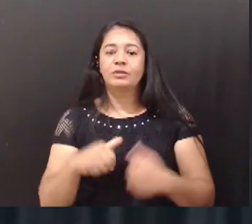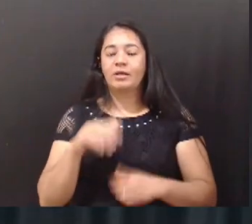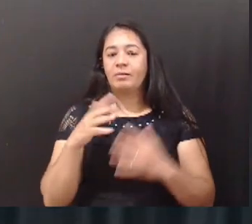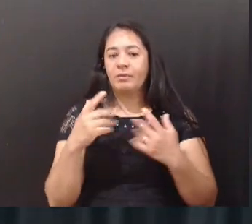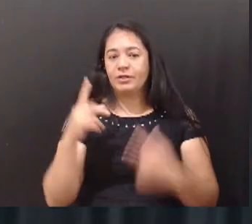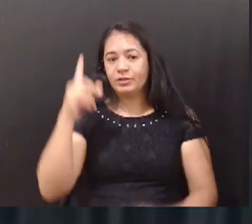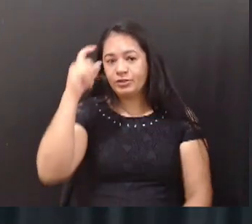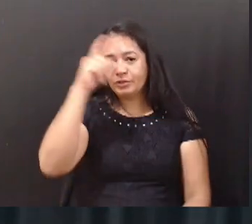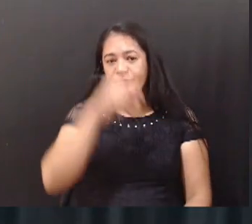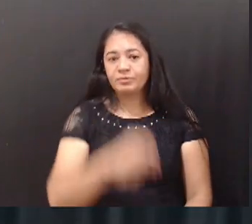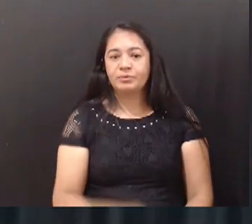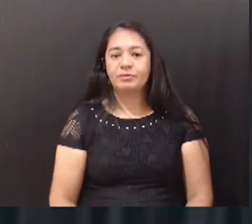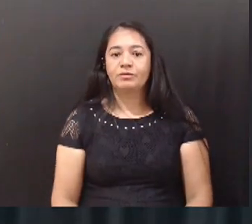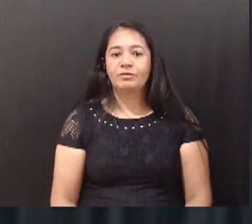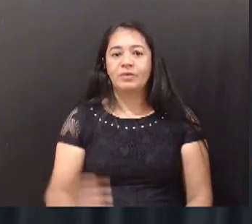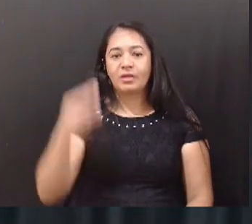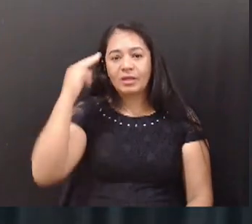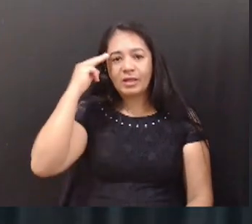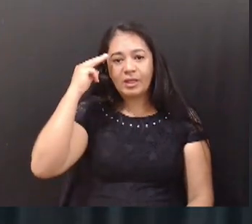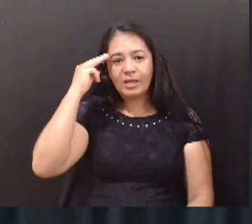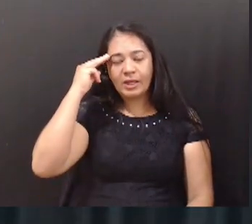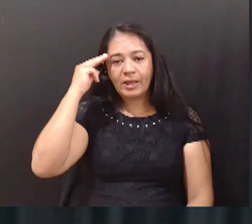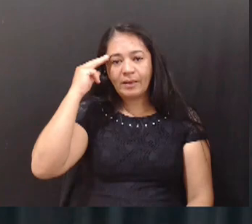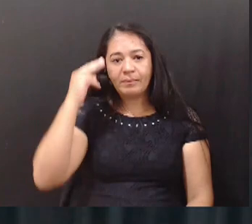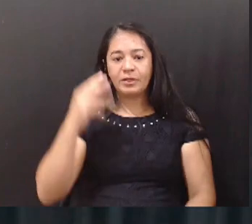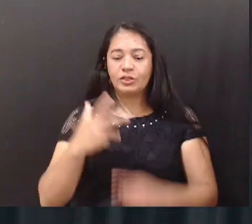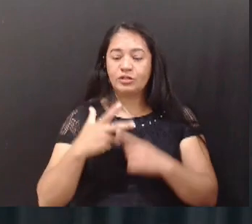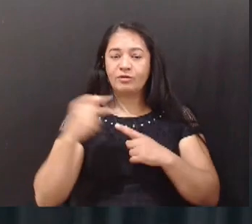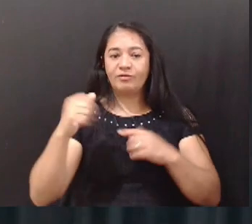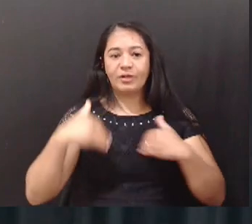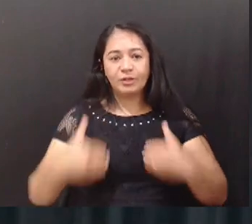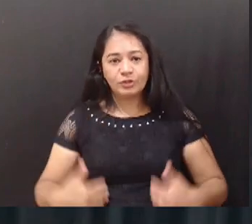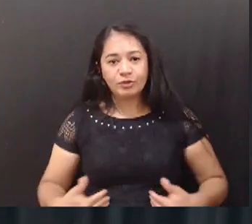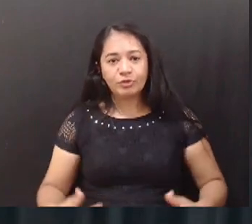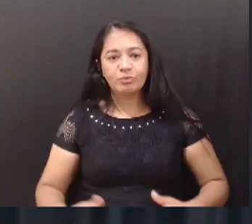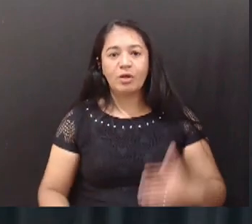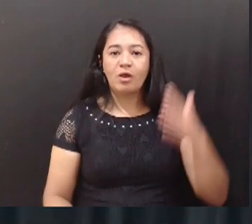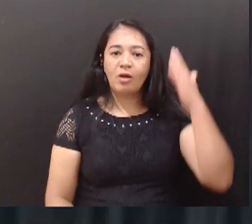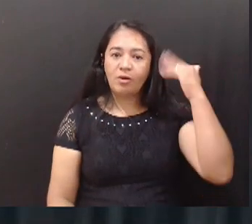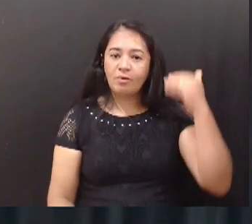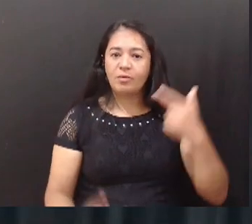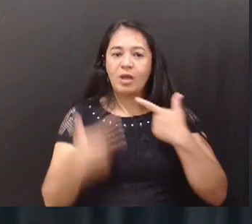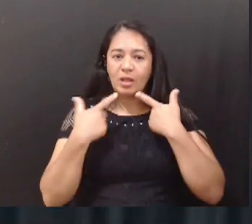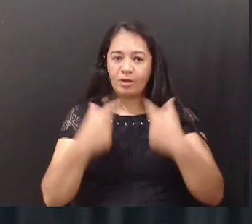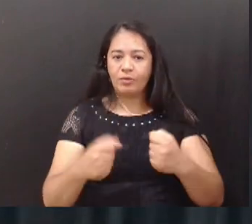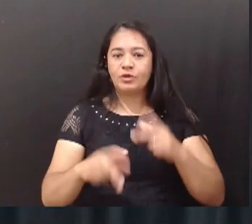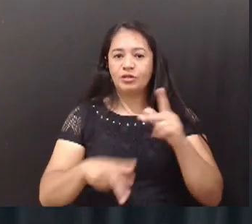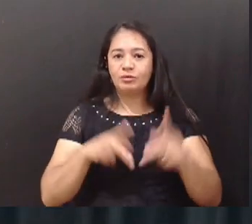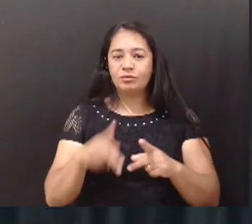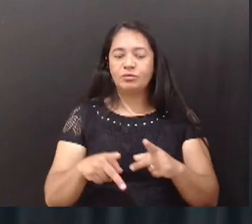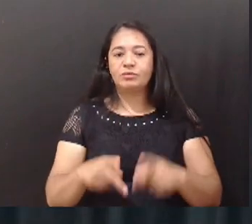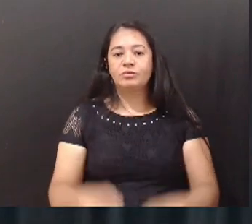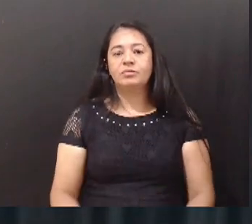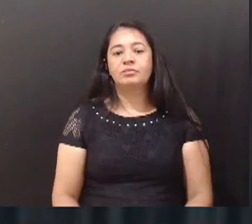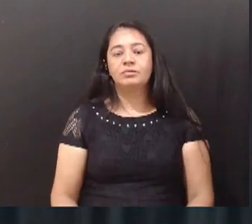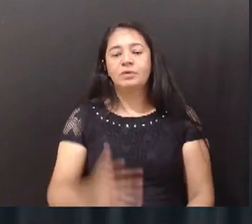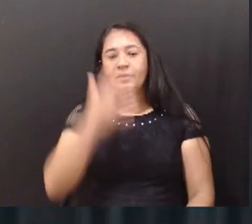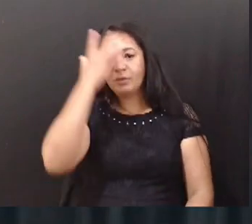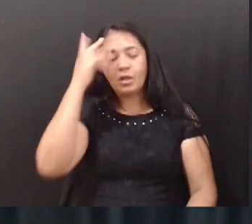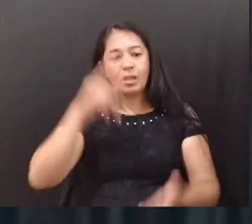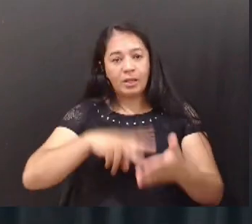A Mente Vencendo o Humor, que é bem famoso, ele é uma linguagem popular, ele é feito para as pessoas lerem mesmo